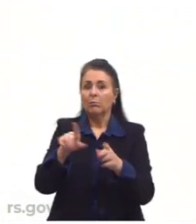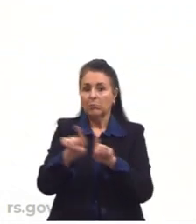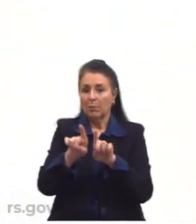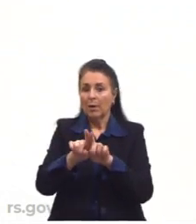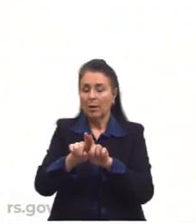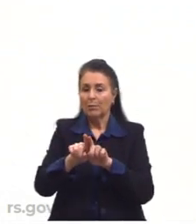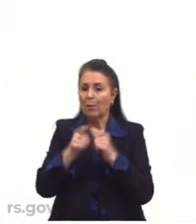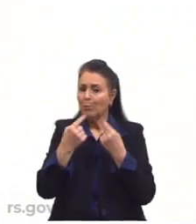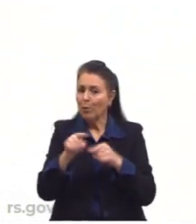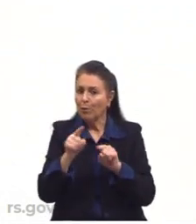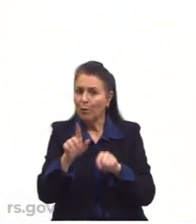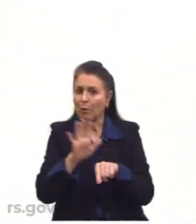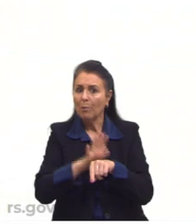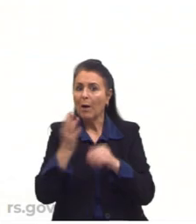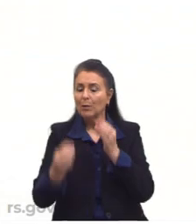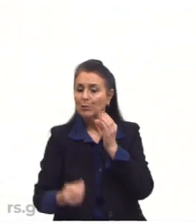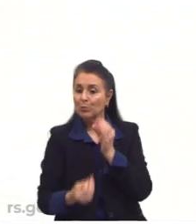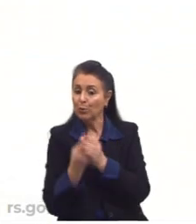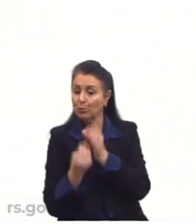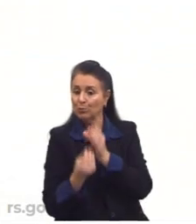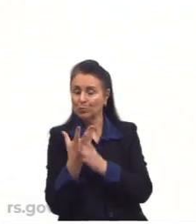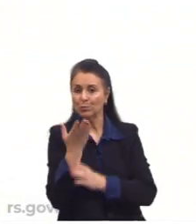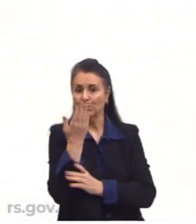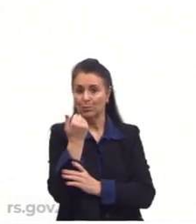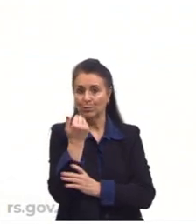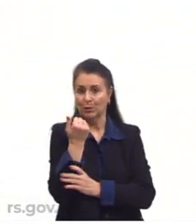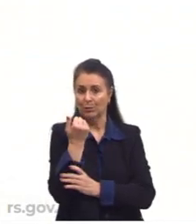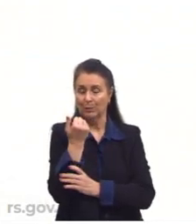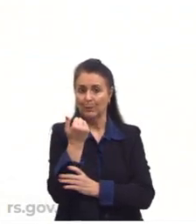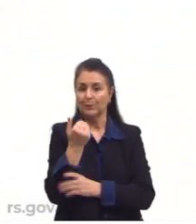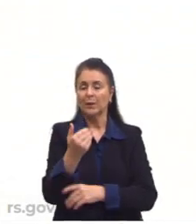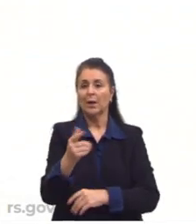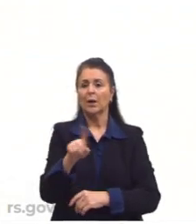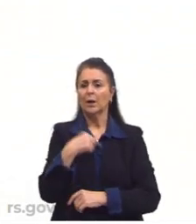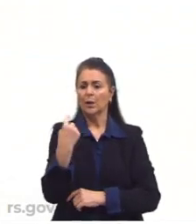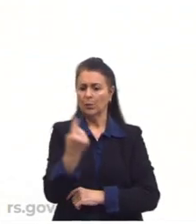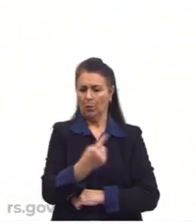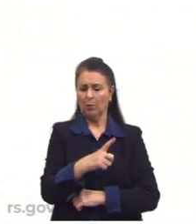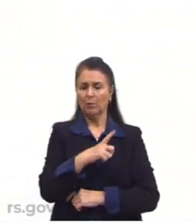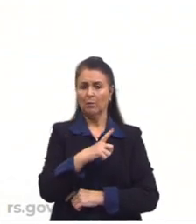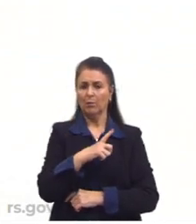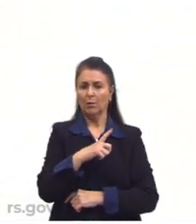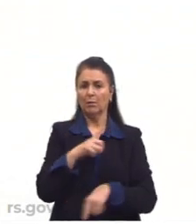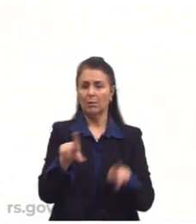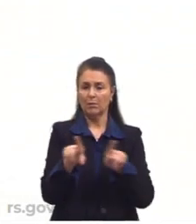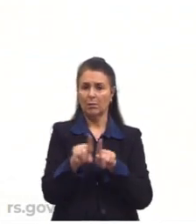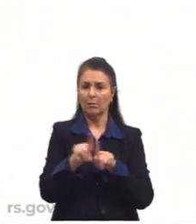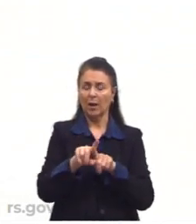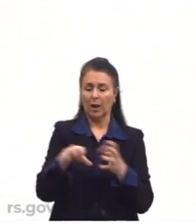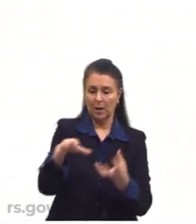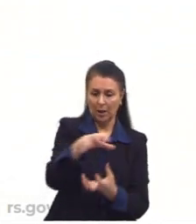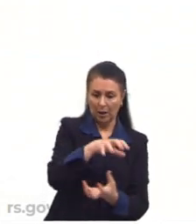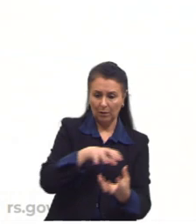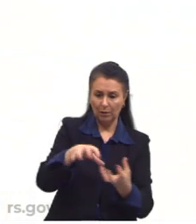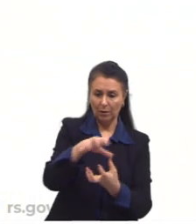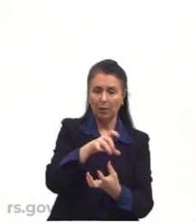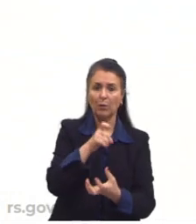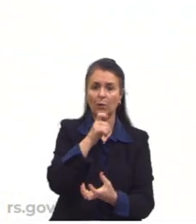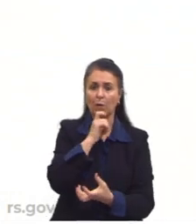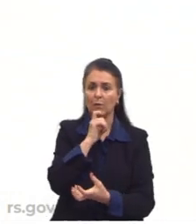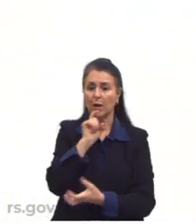aí algumas características né a que nós vamos ter para para essa revolução verde né